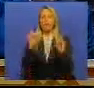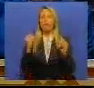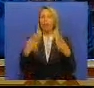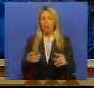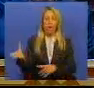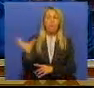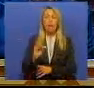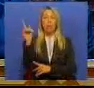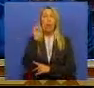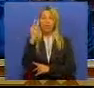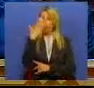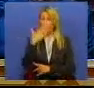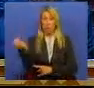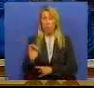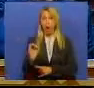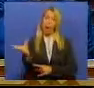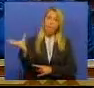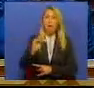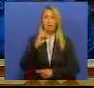houver mais concorrência.